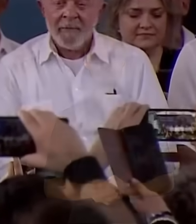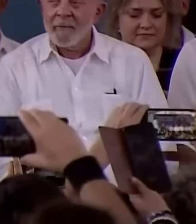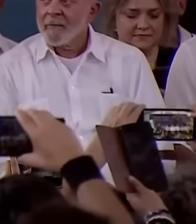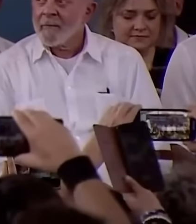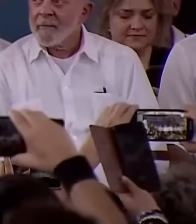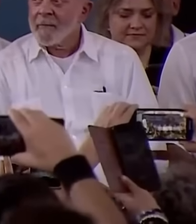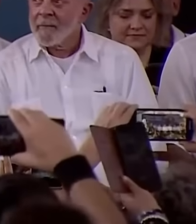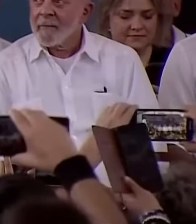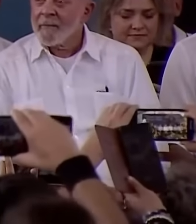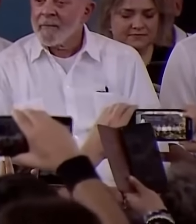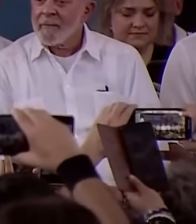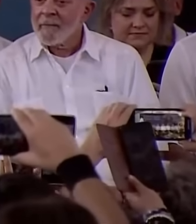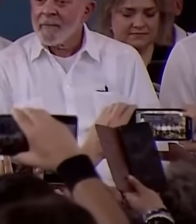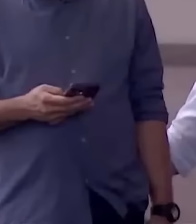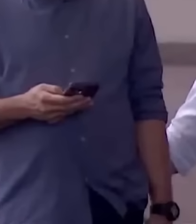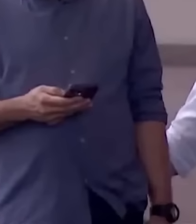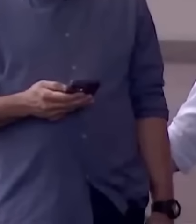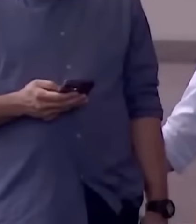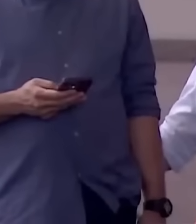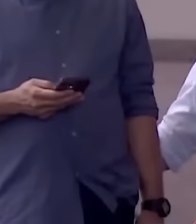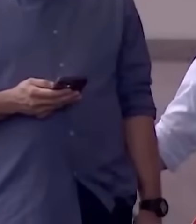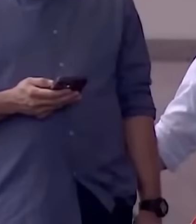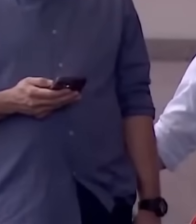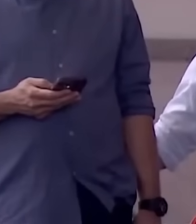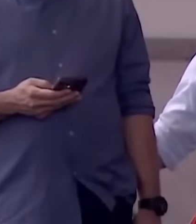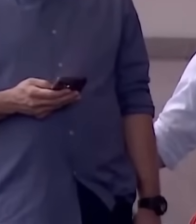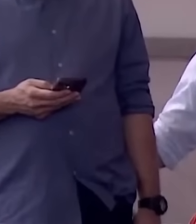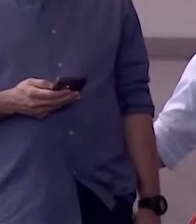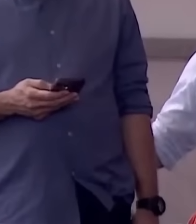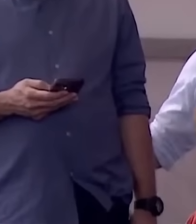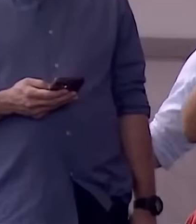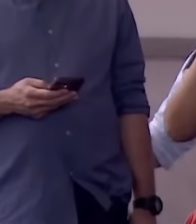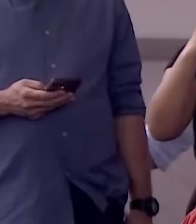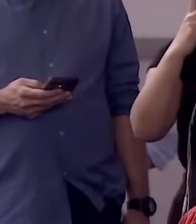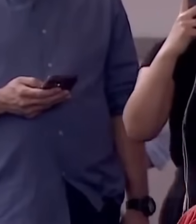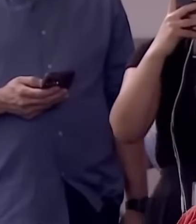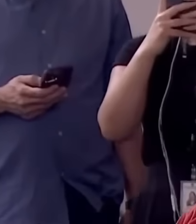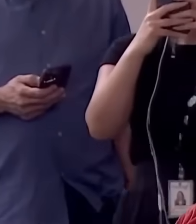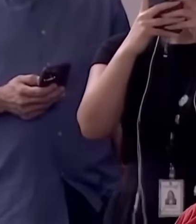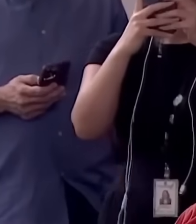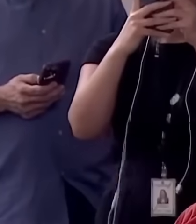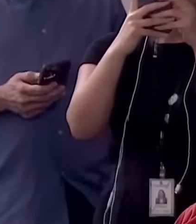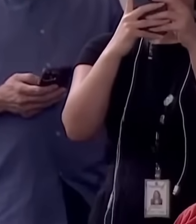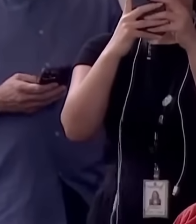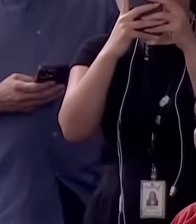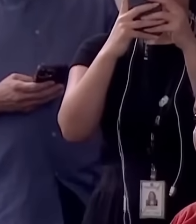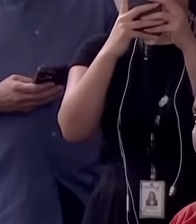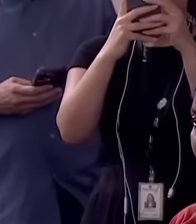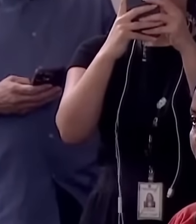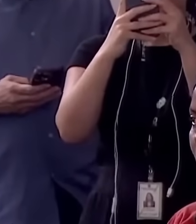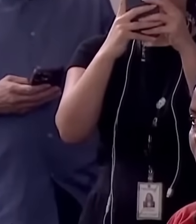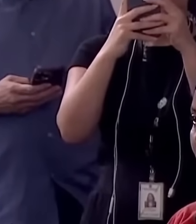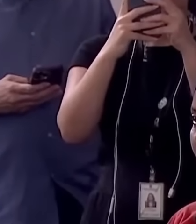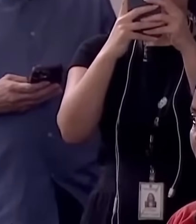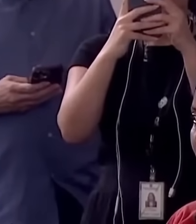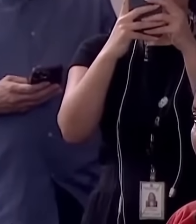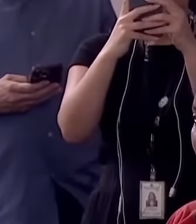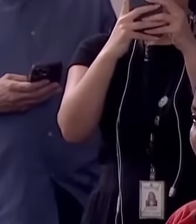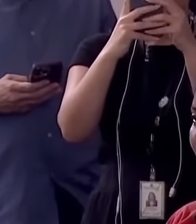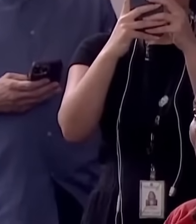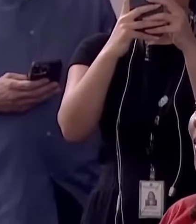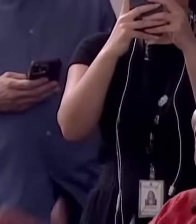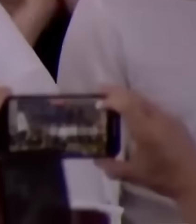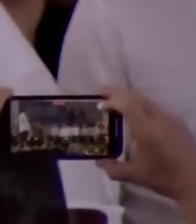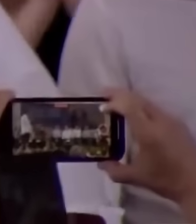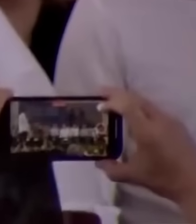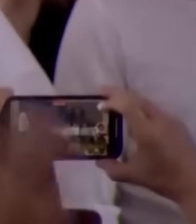E é muito simbólico que no primeiro ano do seu governo, do melhor presidente que esse país